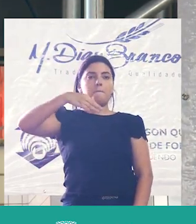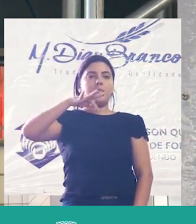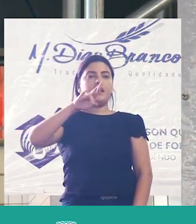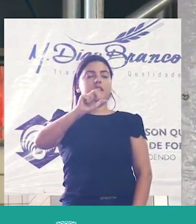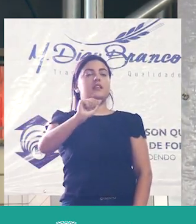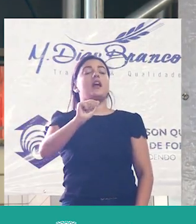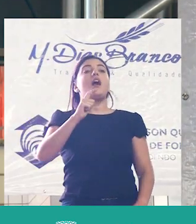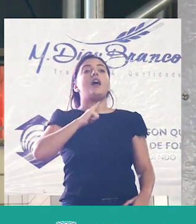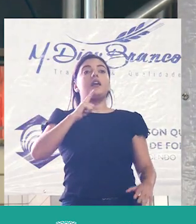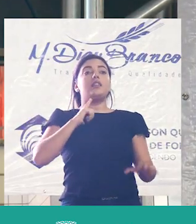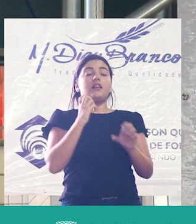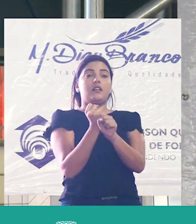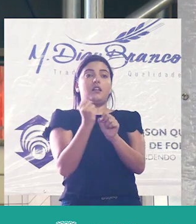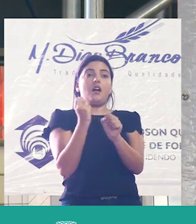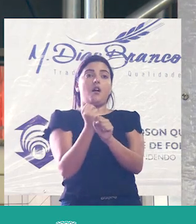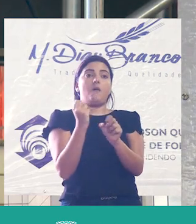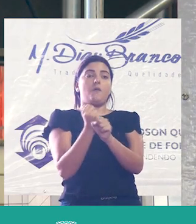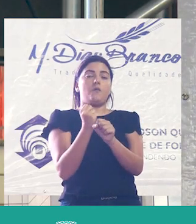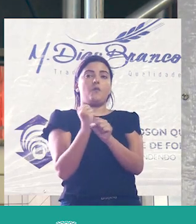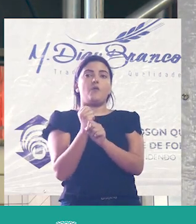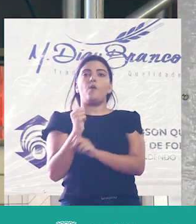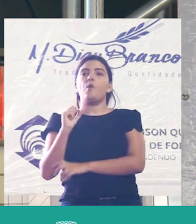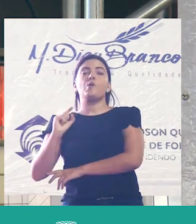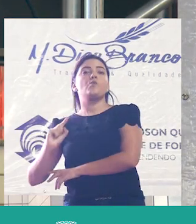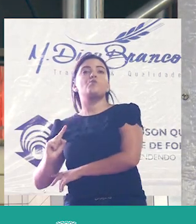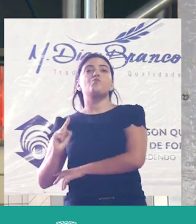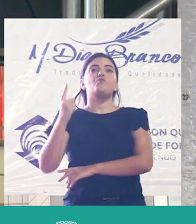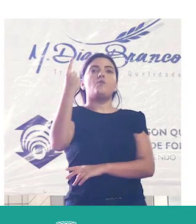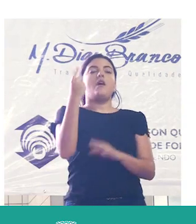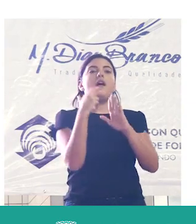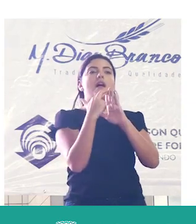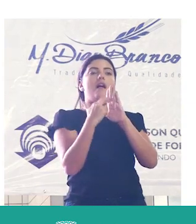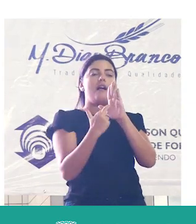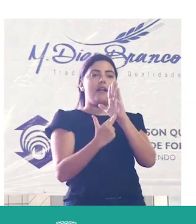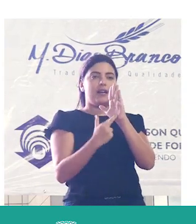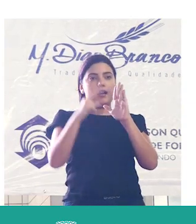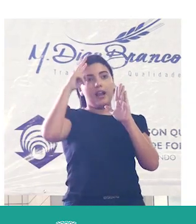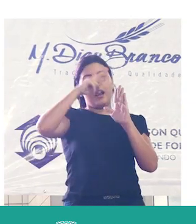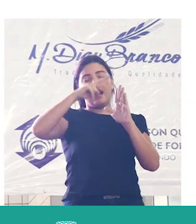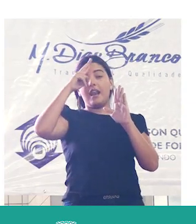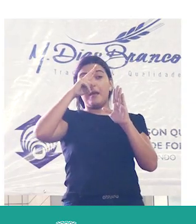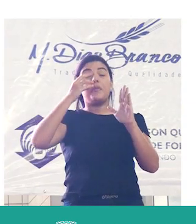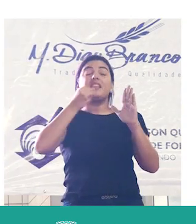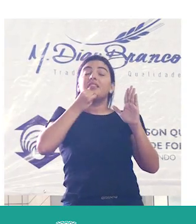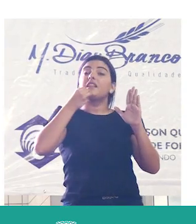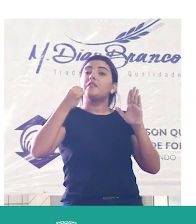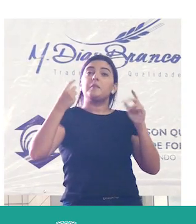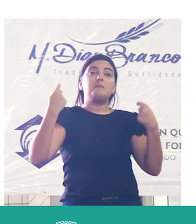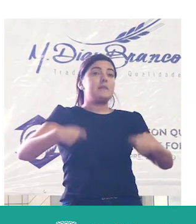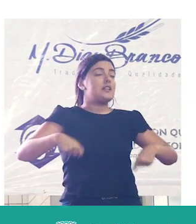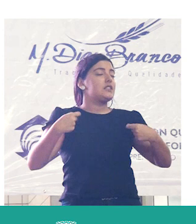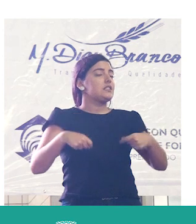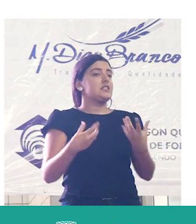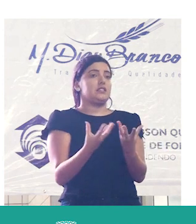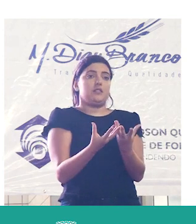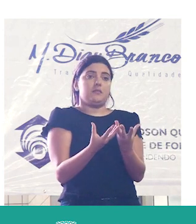os cálculos estequiométricos são regidos por uma única regra. Se você lembrar dessa regra, você já vai fazer